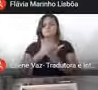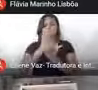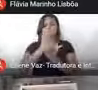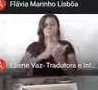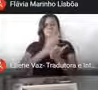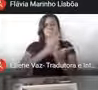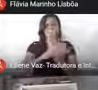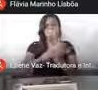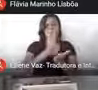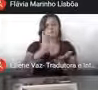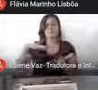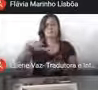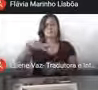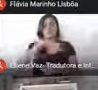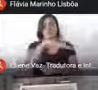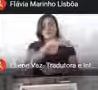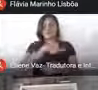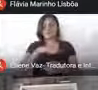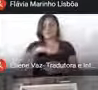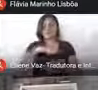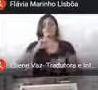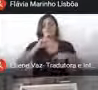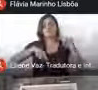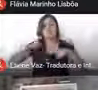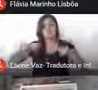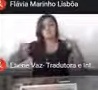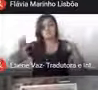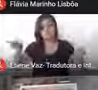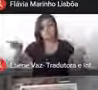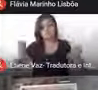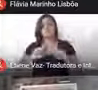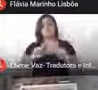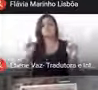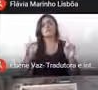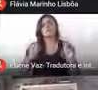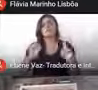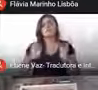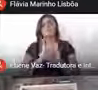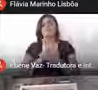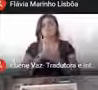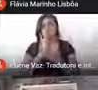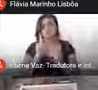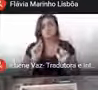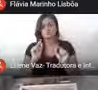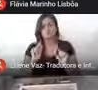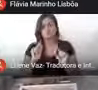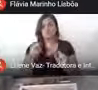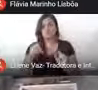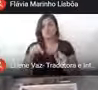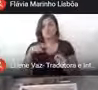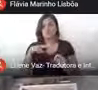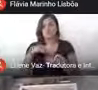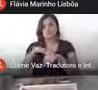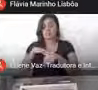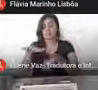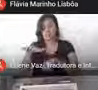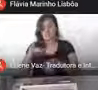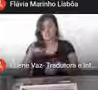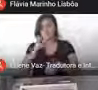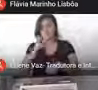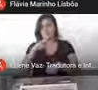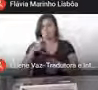variação, contudo, eles fazem isso tradicionalmente em um determinado espaço de tempo. Então, escolhe-se uma comunidade de